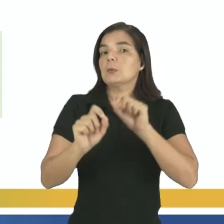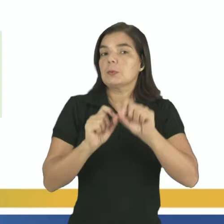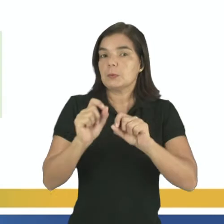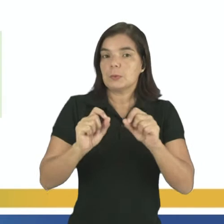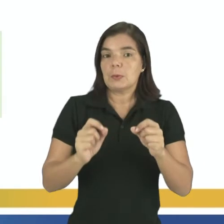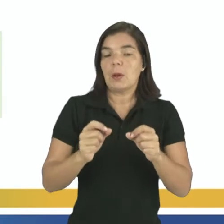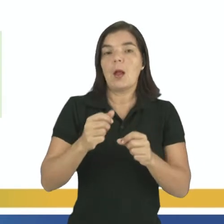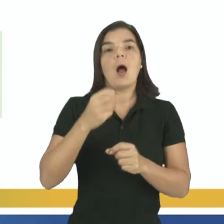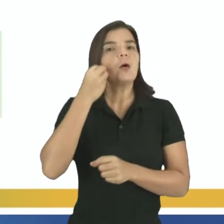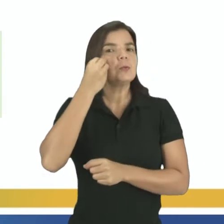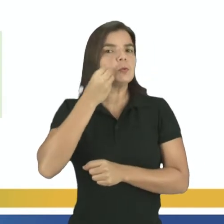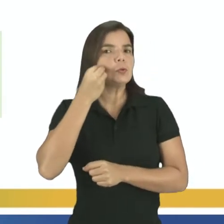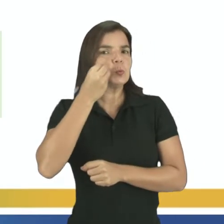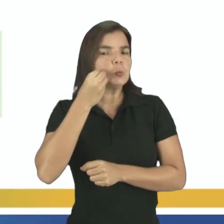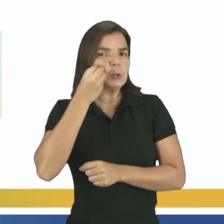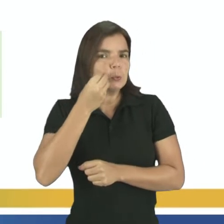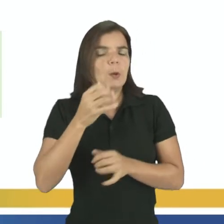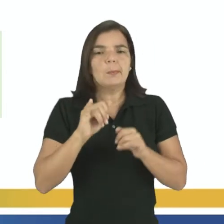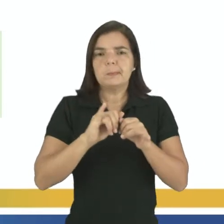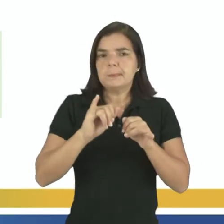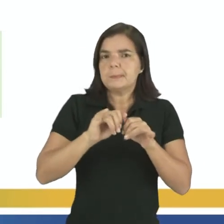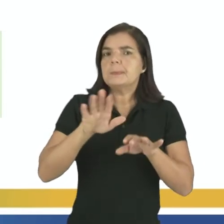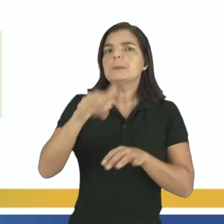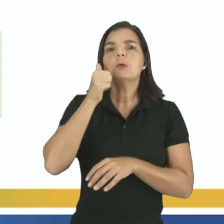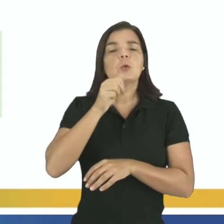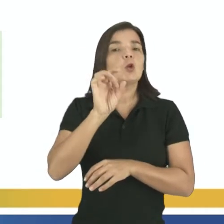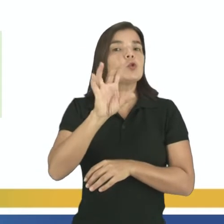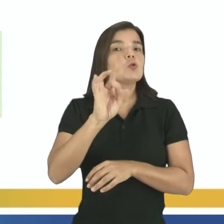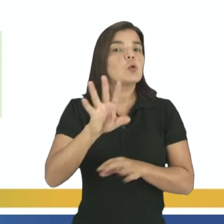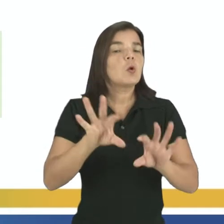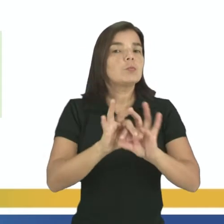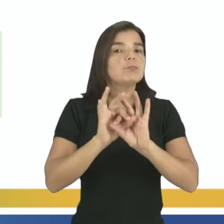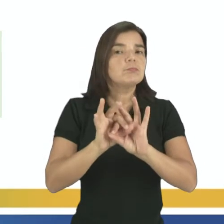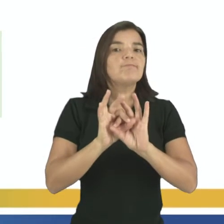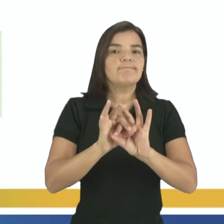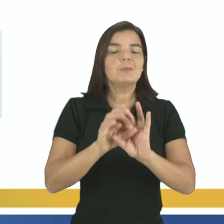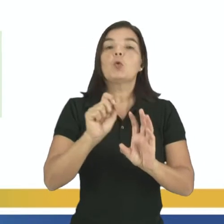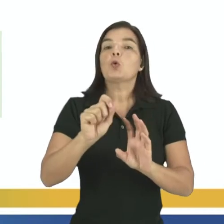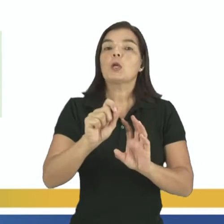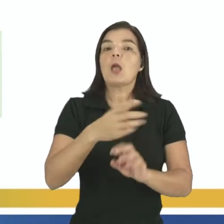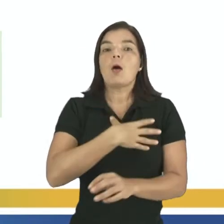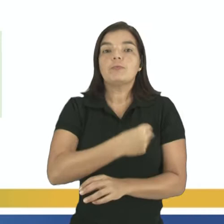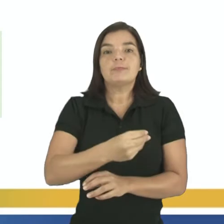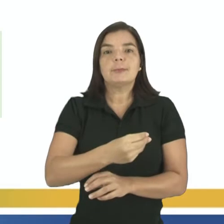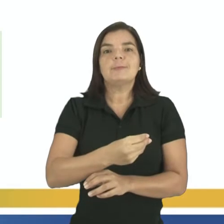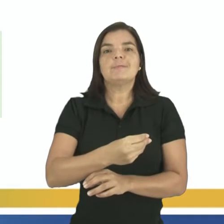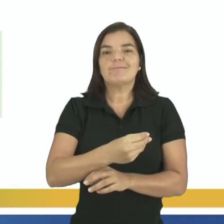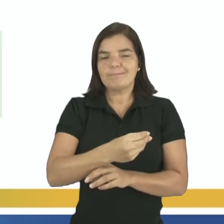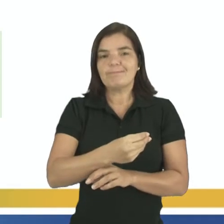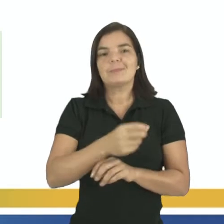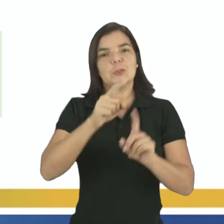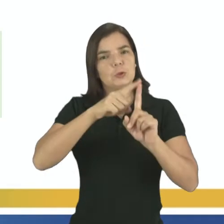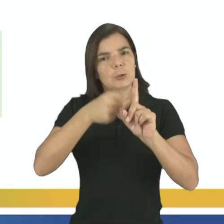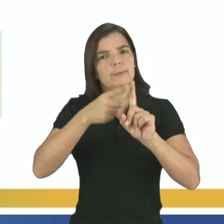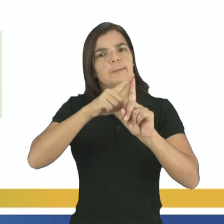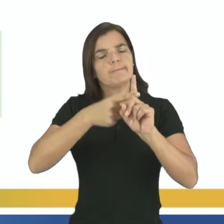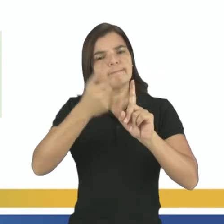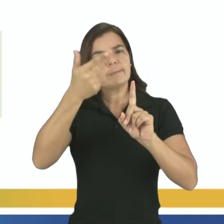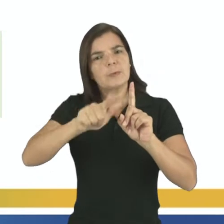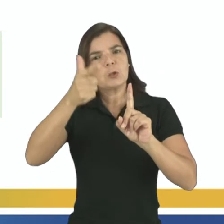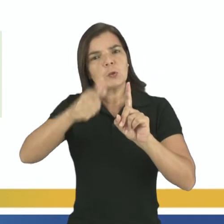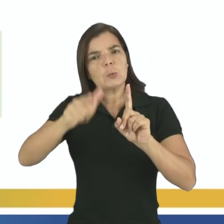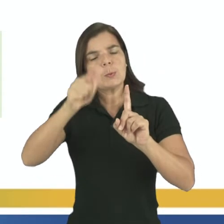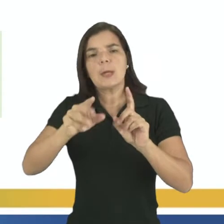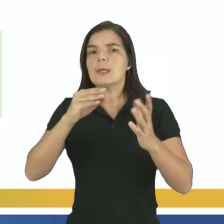seguintes: as experiências sexuais da mulher eram apenas ligadas à proliferação da família. Então, as relações